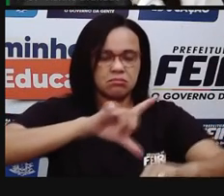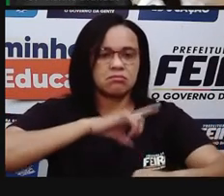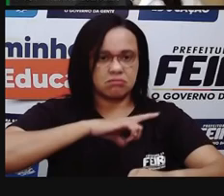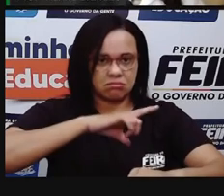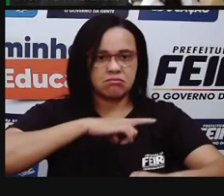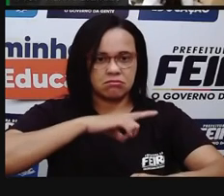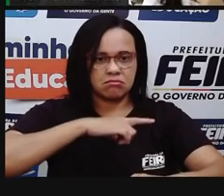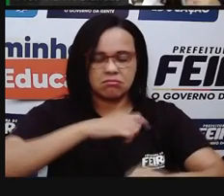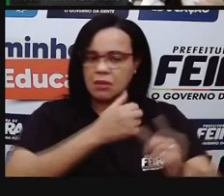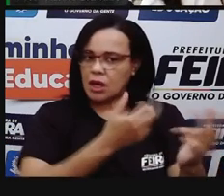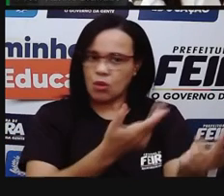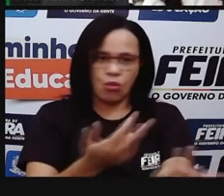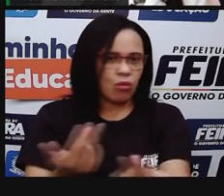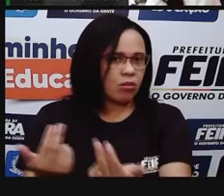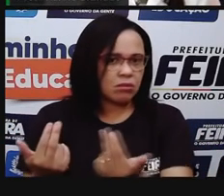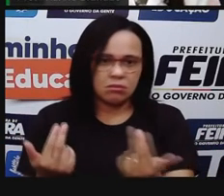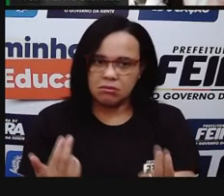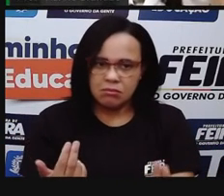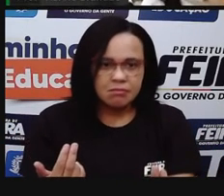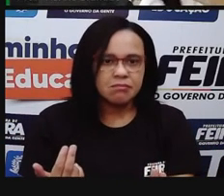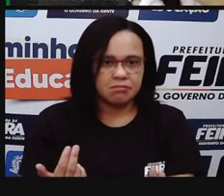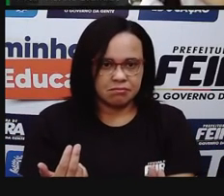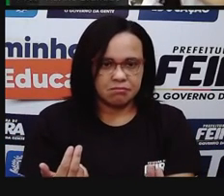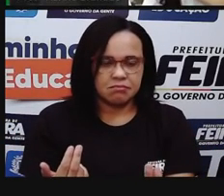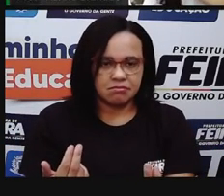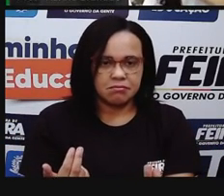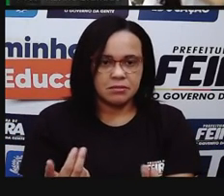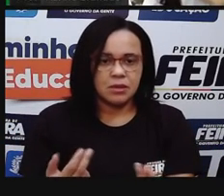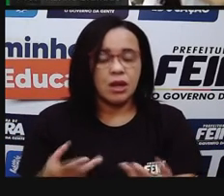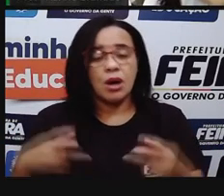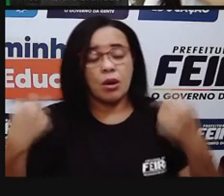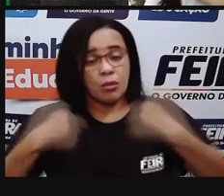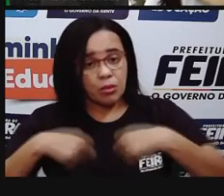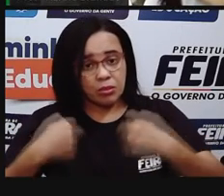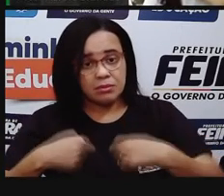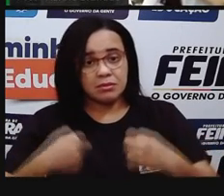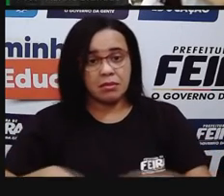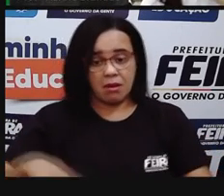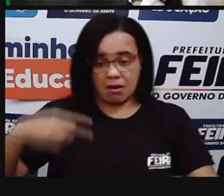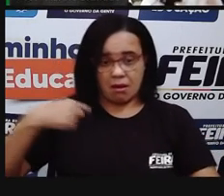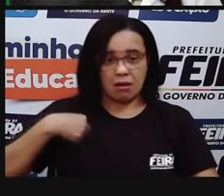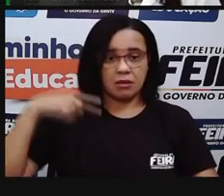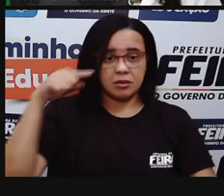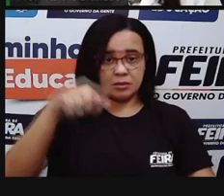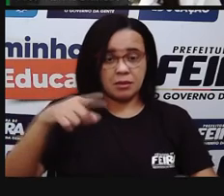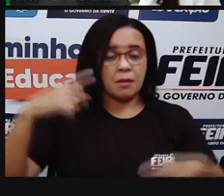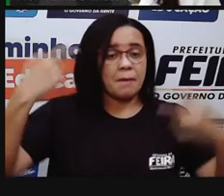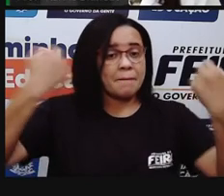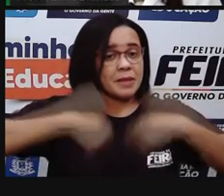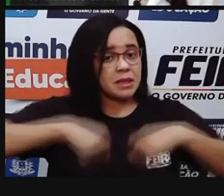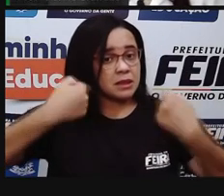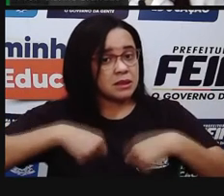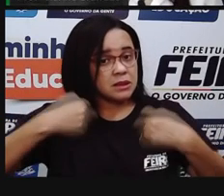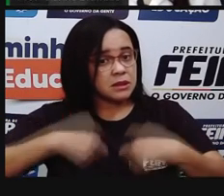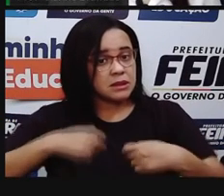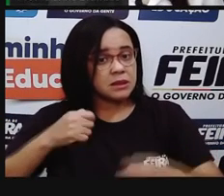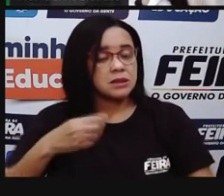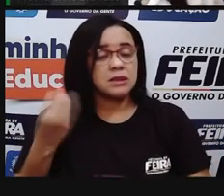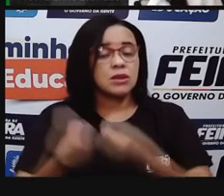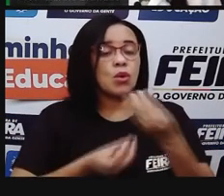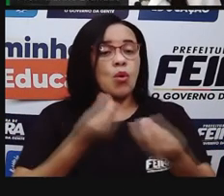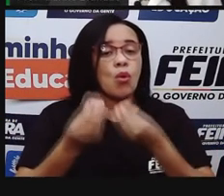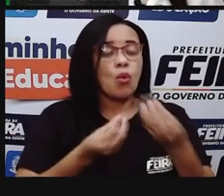sendo minha, como sendo algo que também faz parte de mim, eu sofro os efeitos